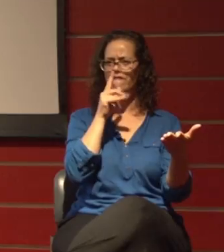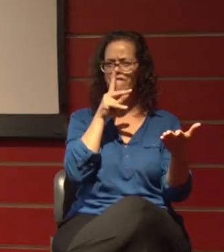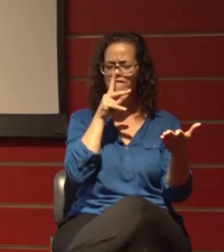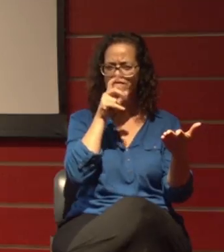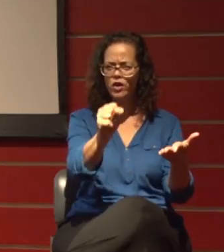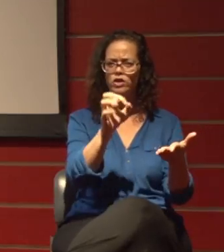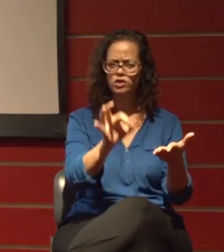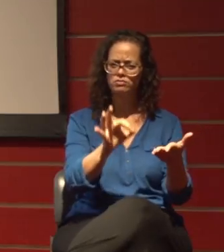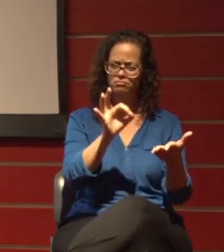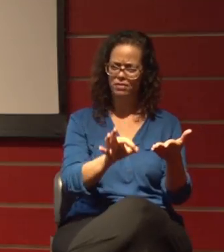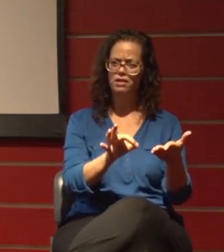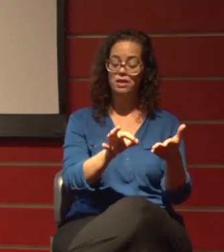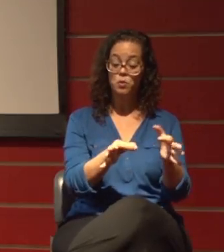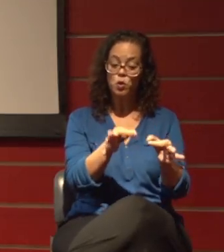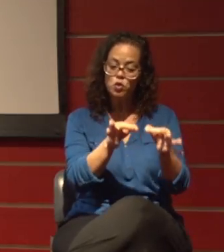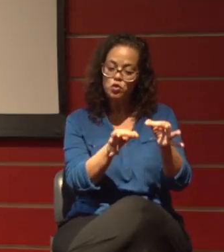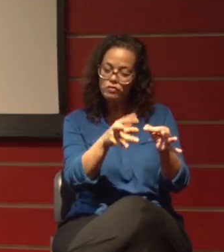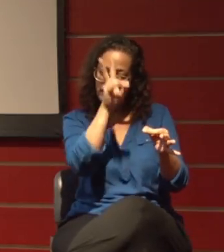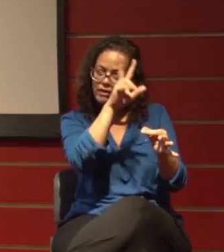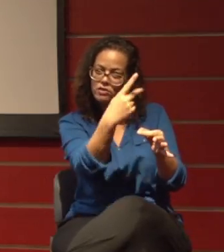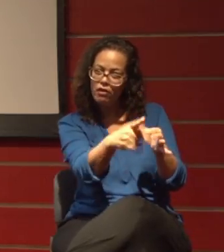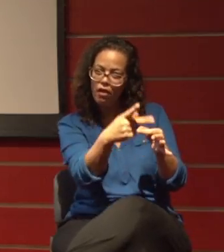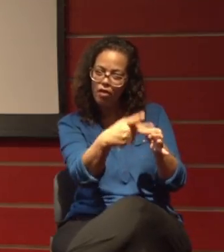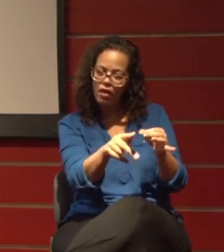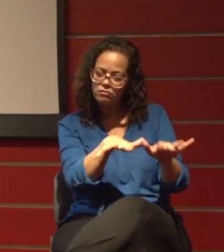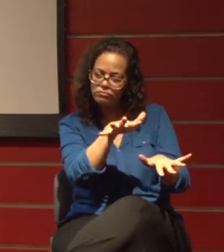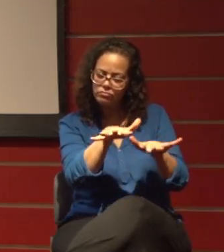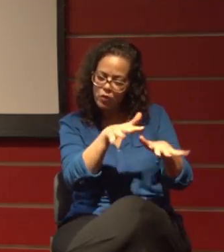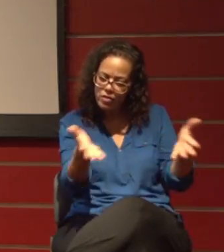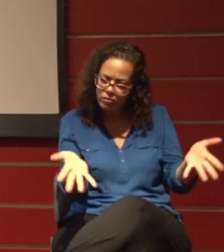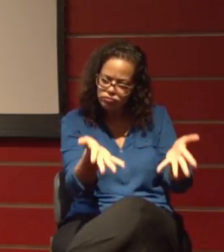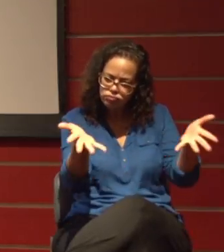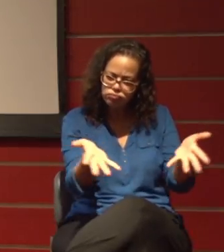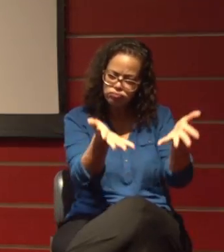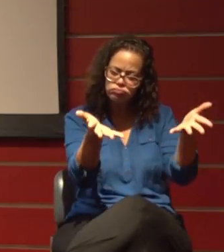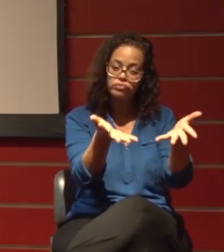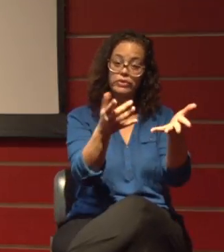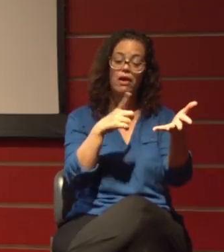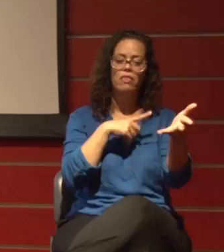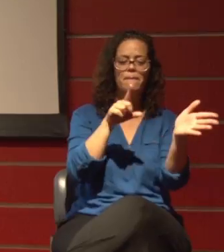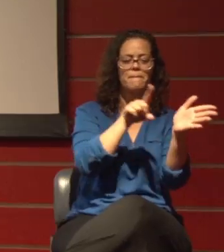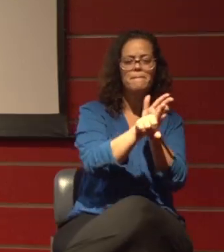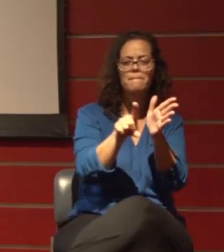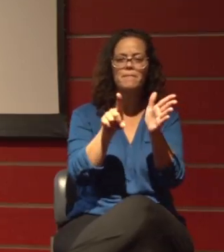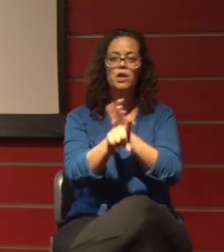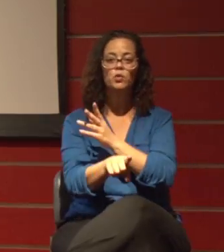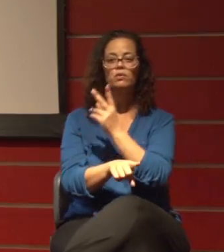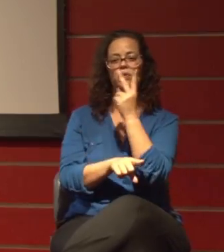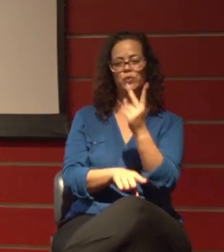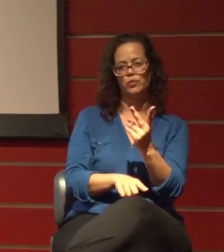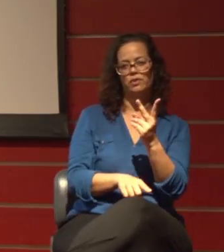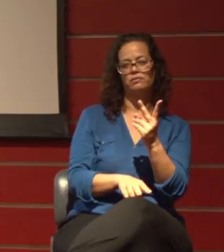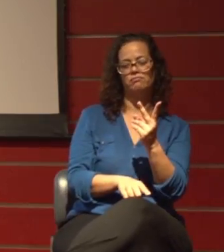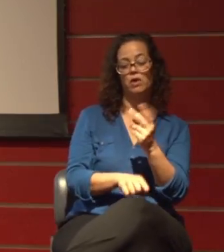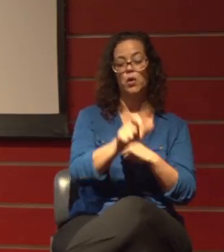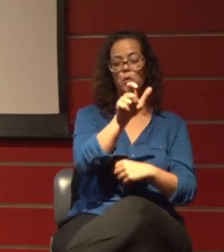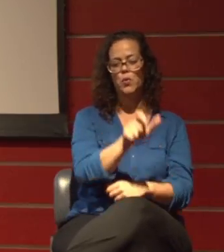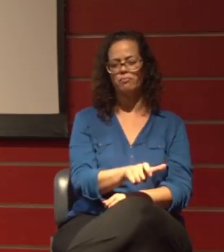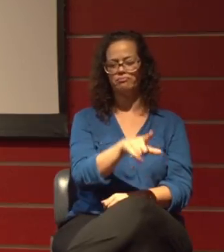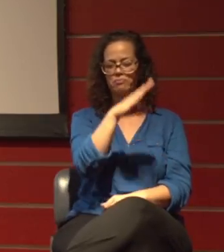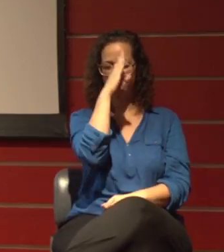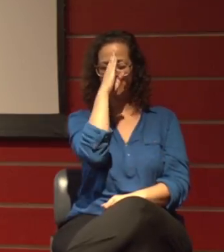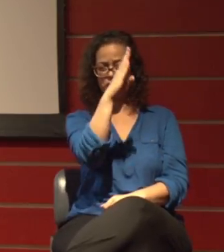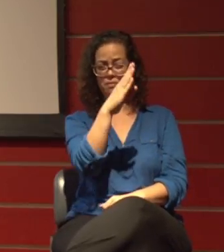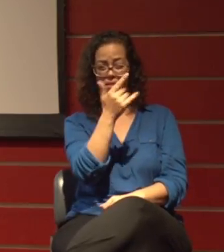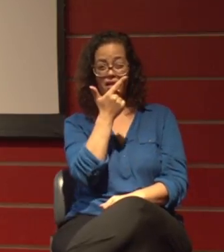transformando a história do protagonista colocando em movimento e lançando as duas perguntas o protagonista vai conseguir